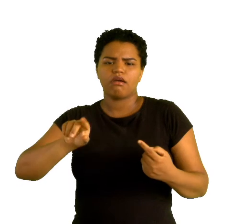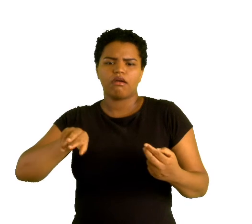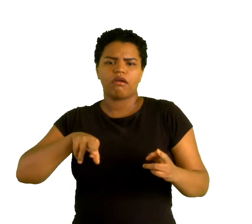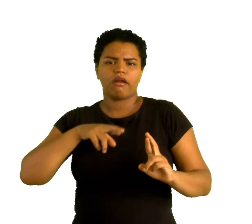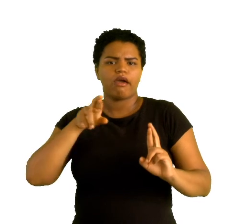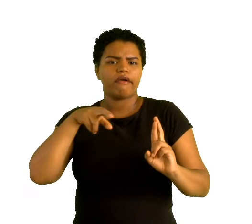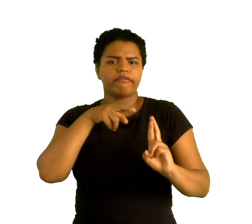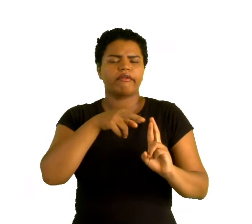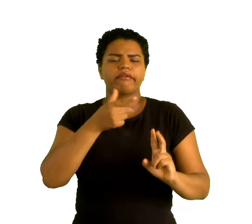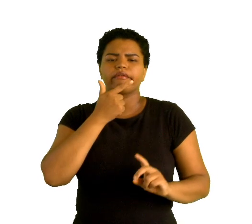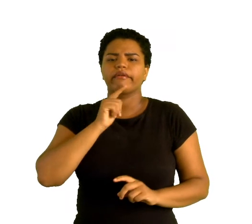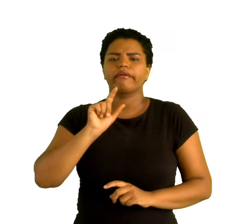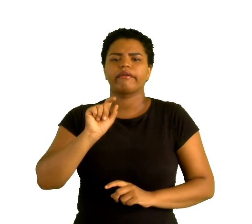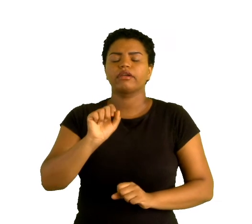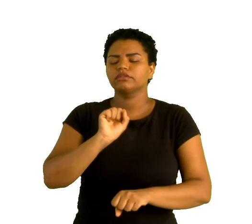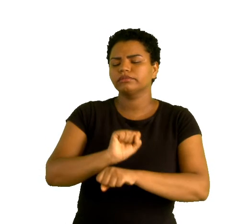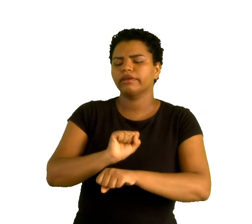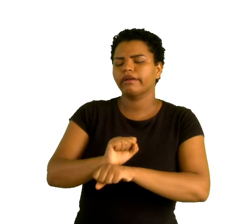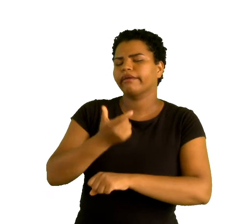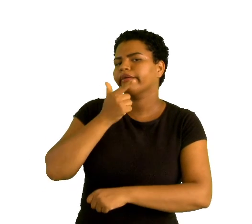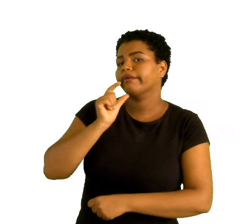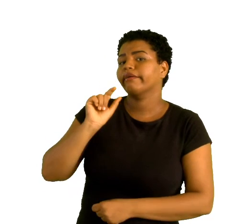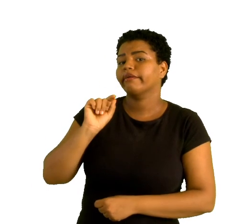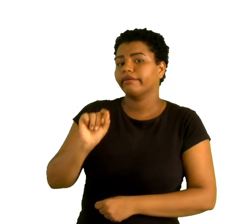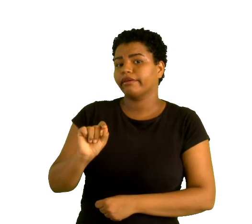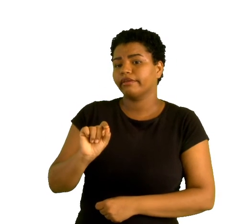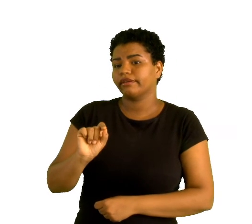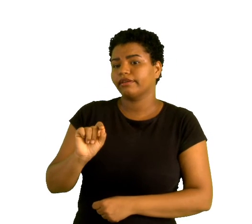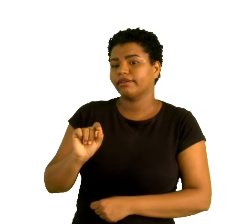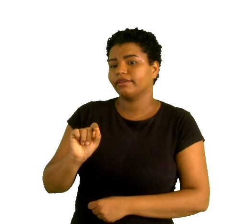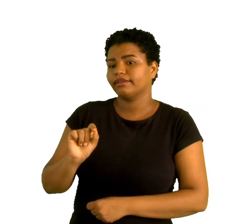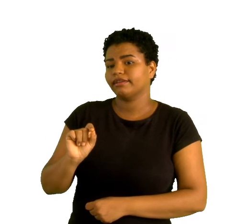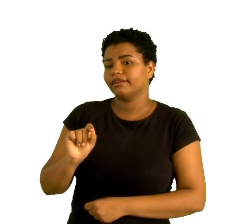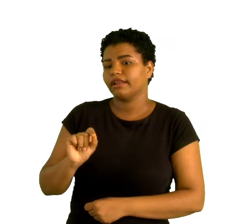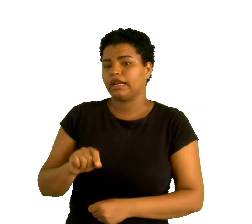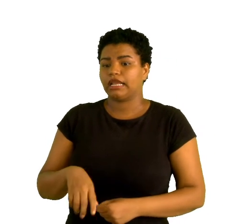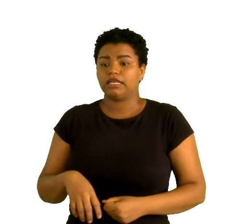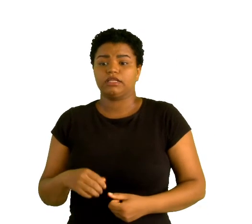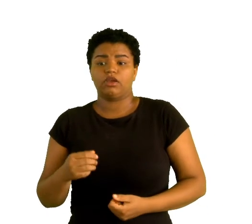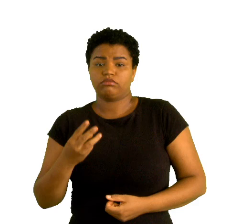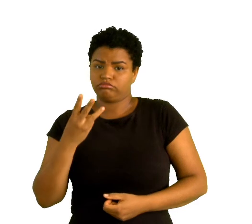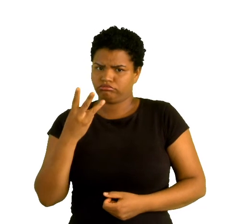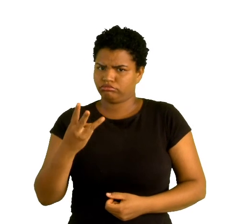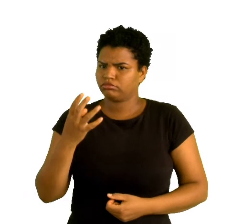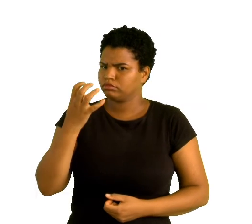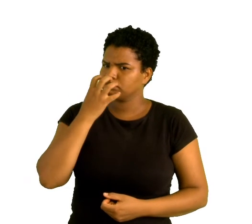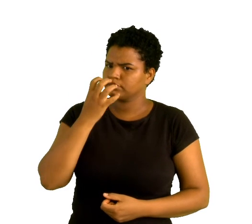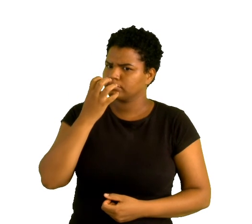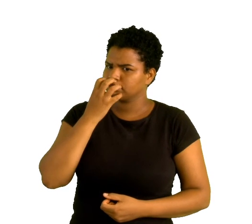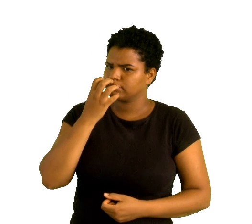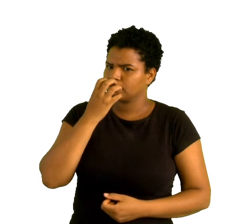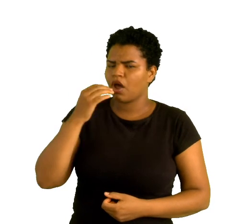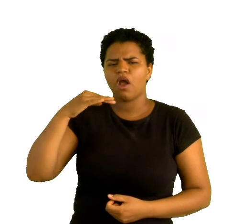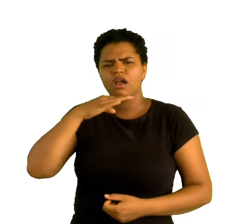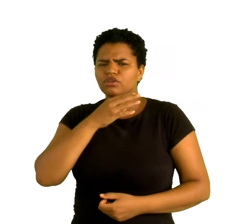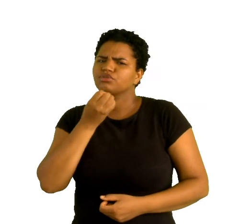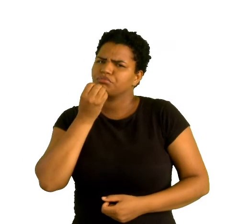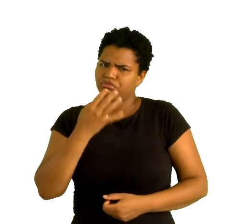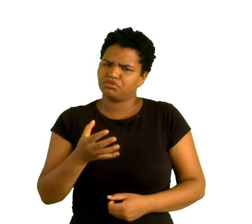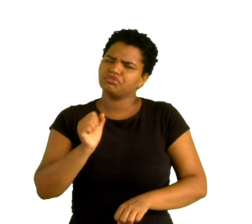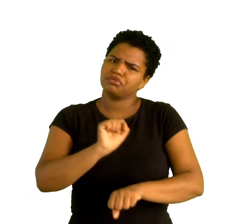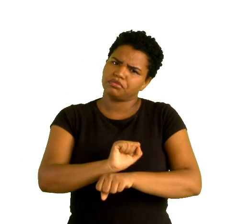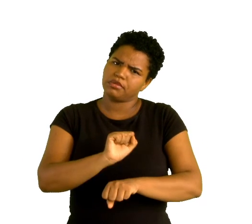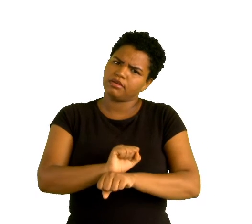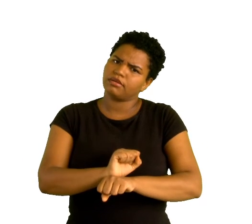quem? Como já vem vindo 3 cães, 3 cachorros, acho bom